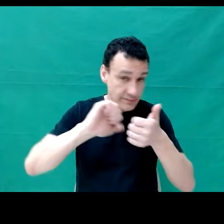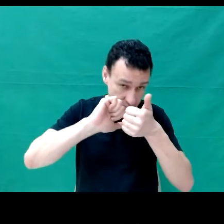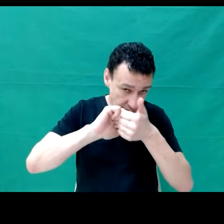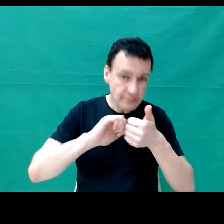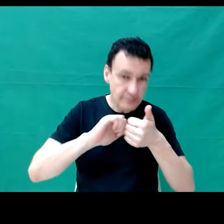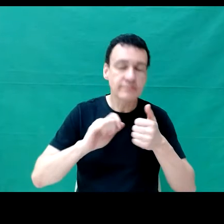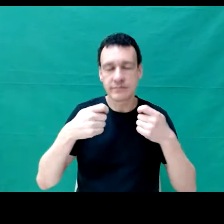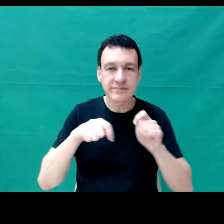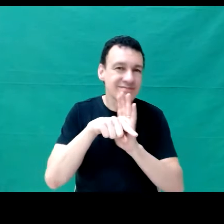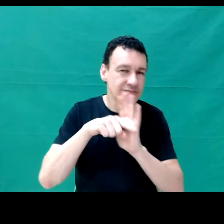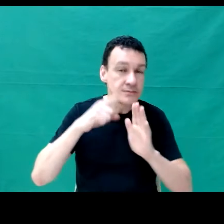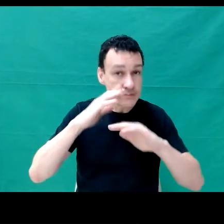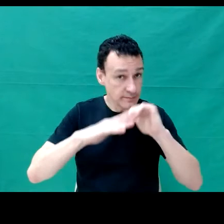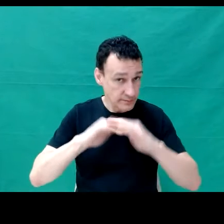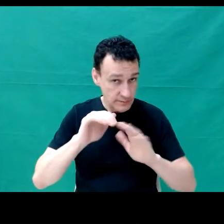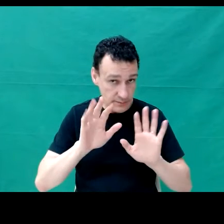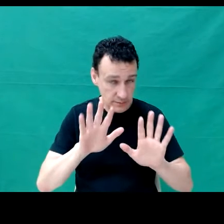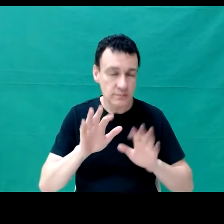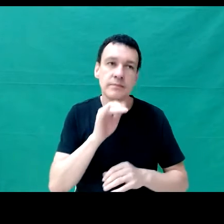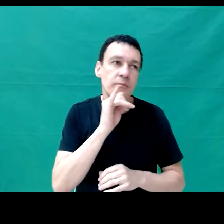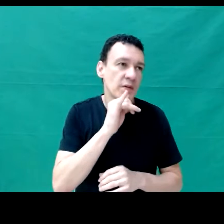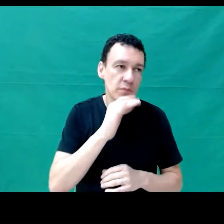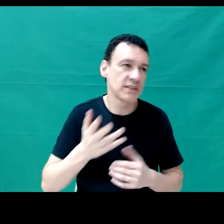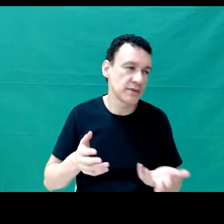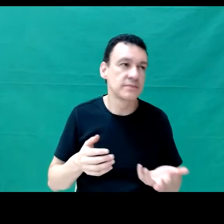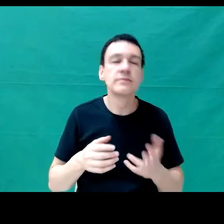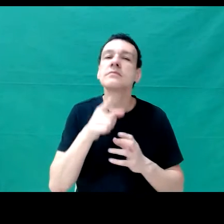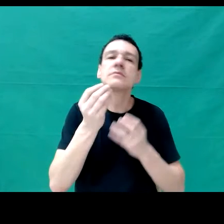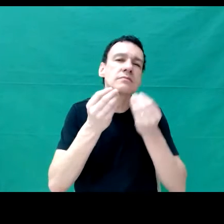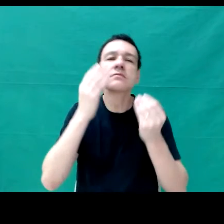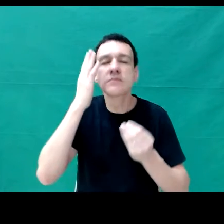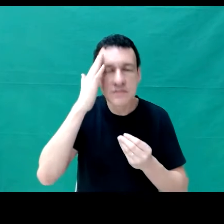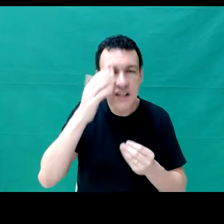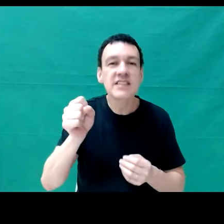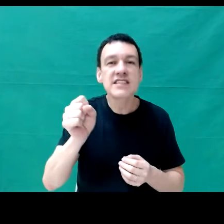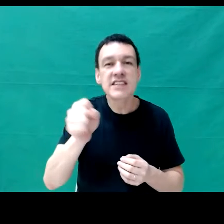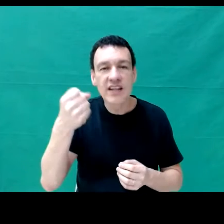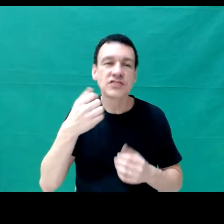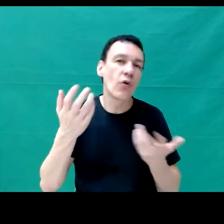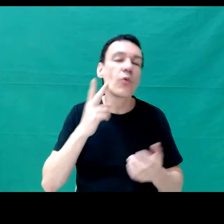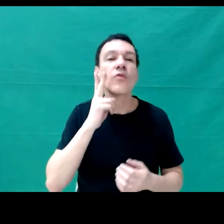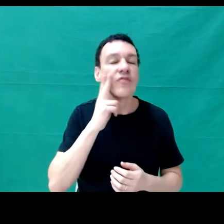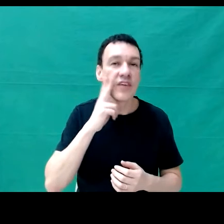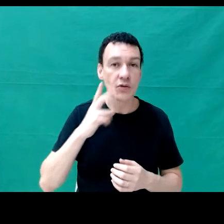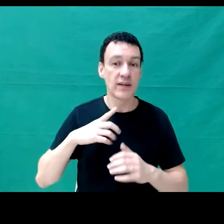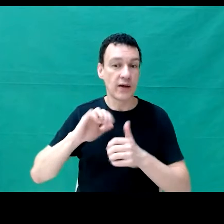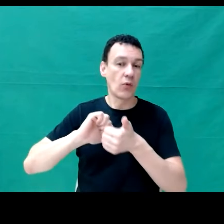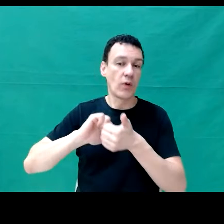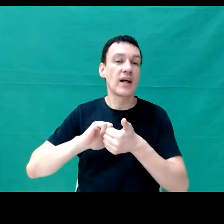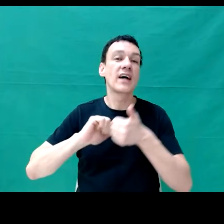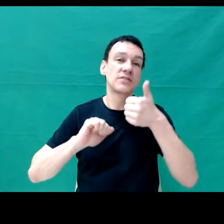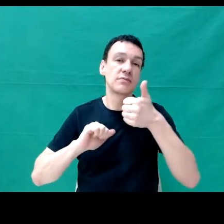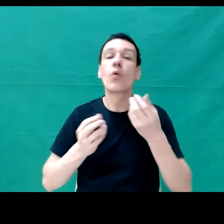exemplo para vocês. Por exemplo, como que a gente sabe que uma cerveja ou um vinho tem qualidade? A gente faz os testes manuais, a pessoa